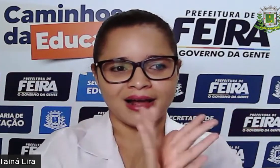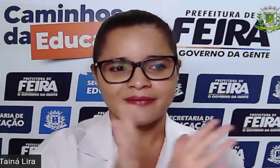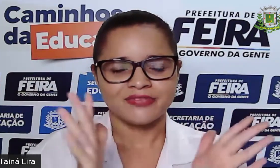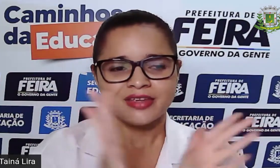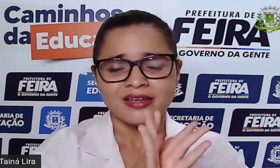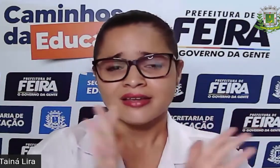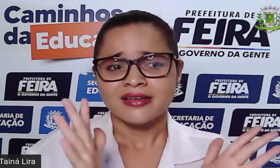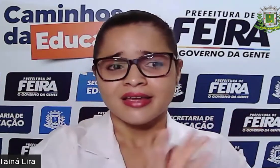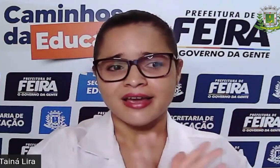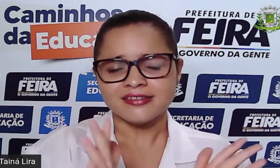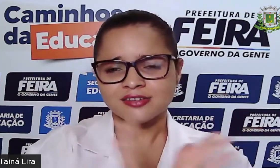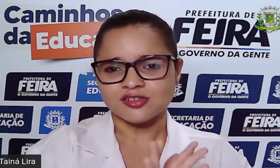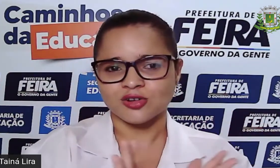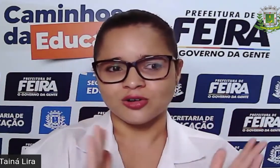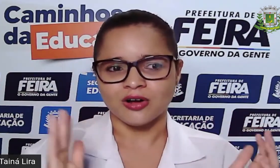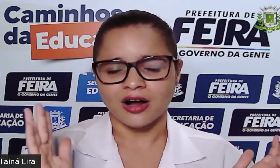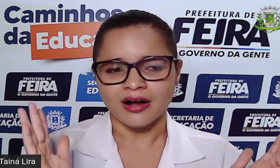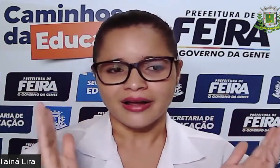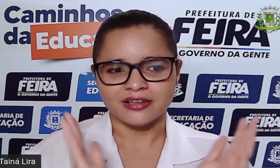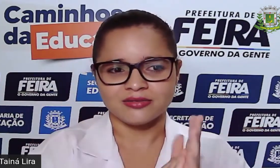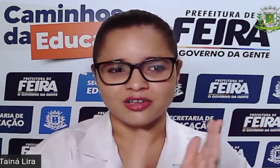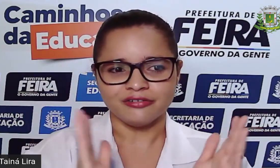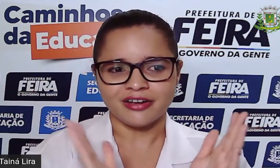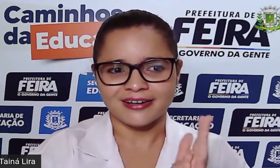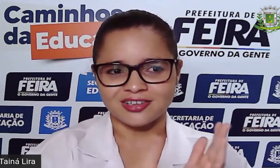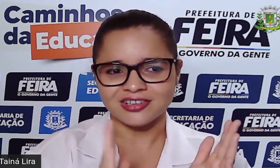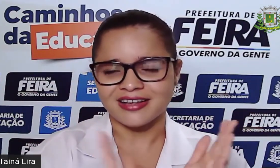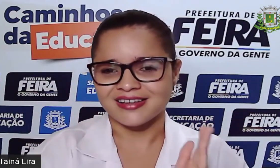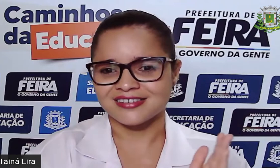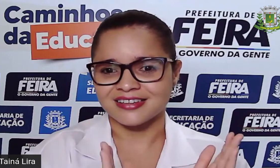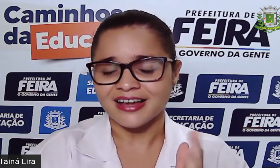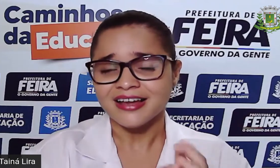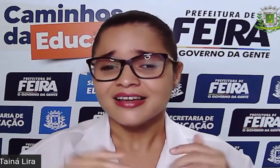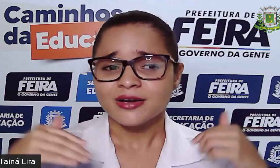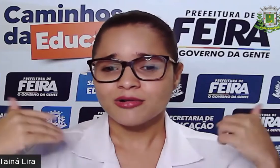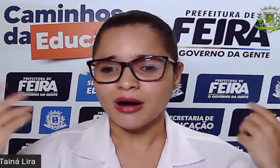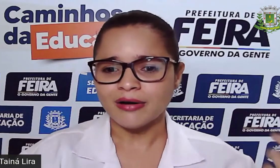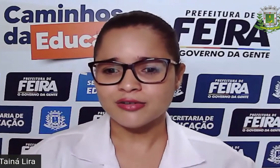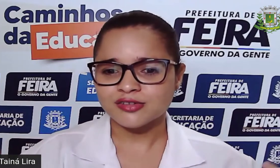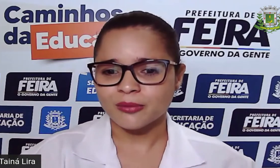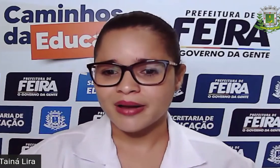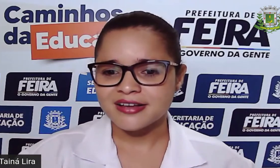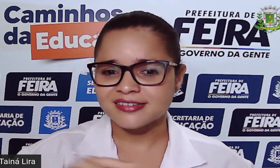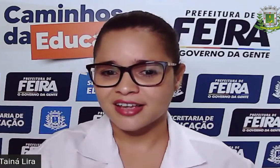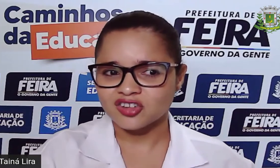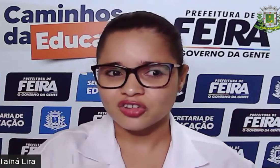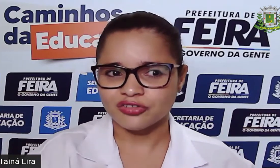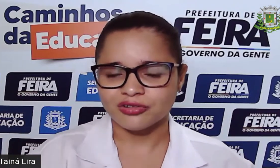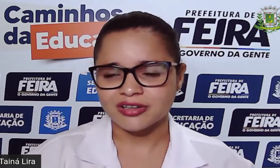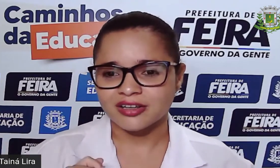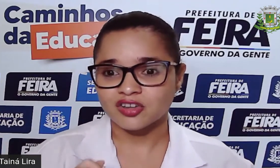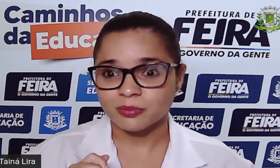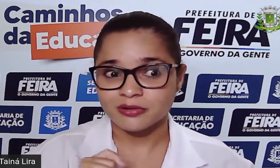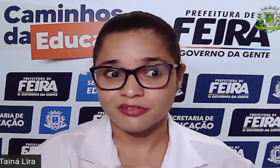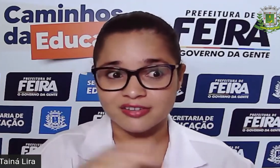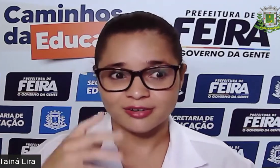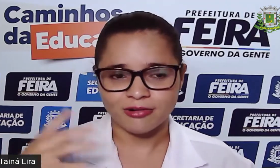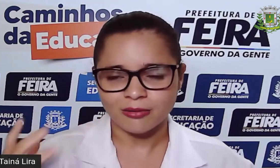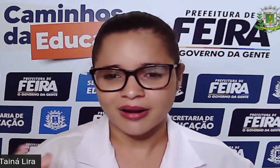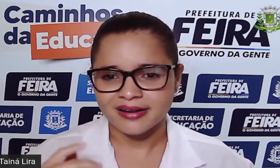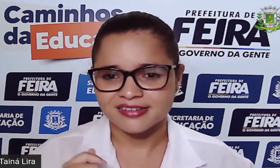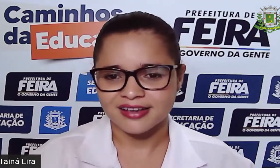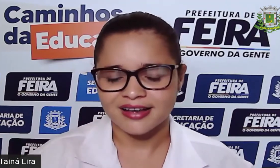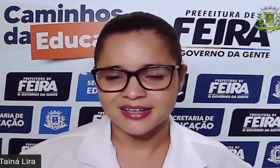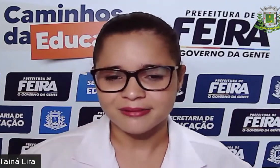Olha lá. Esse som, ó, é diferente desse, né? Qual é o som mais que a gente viu aqui que a gente pode fazer?